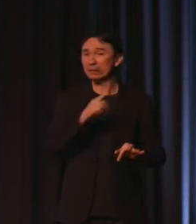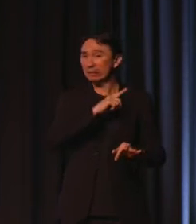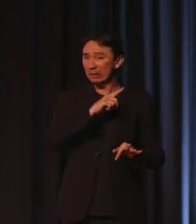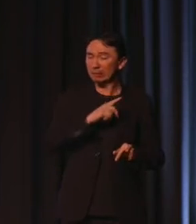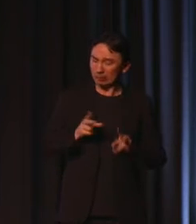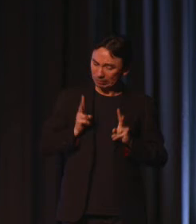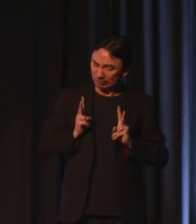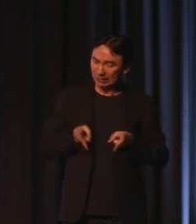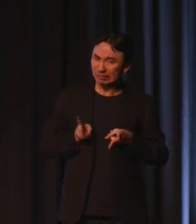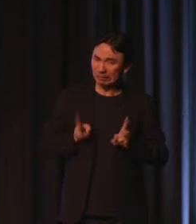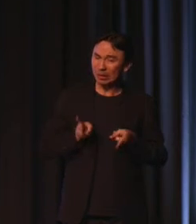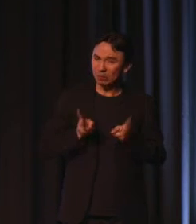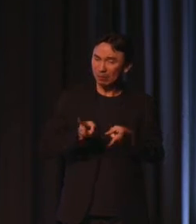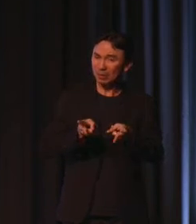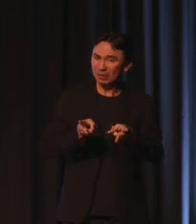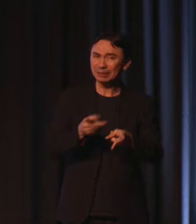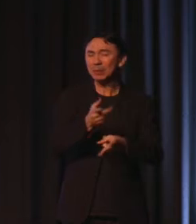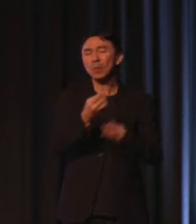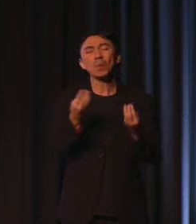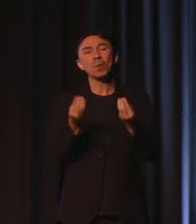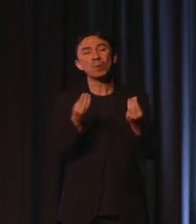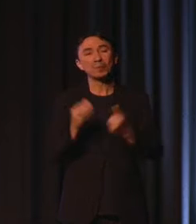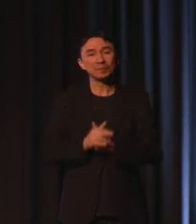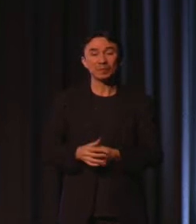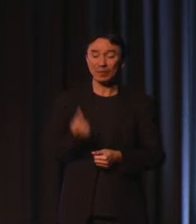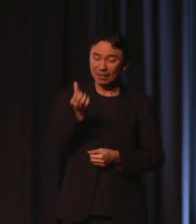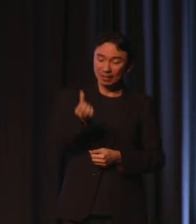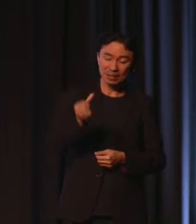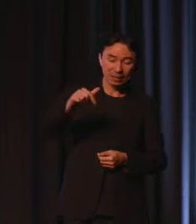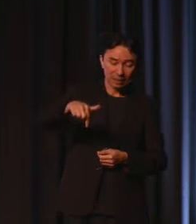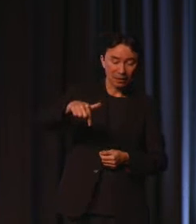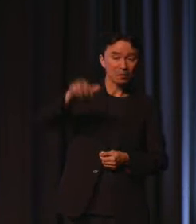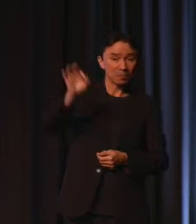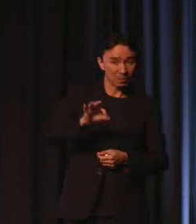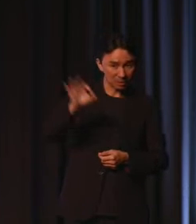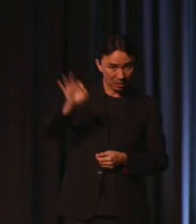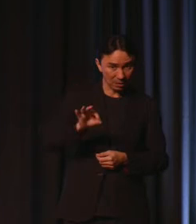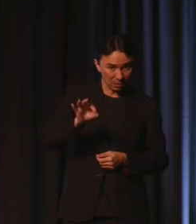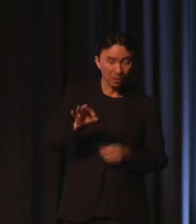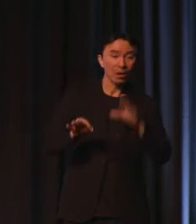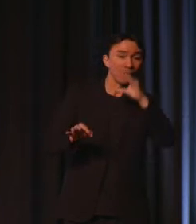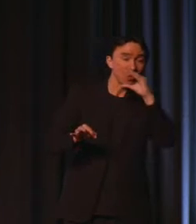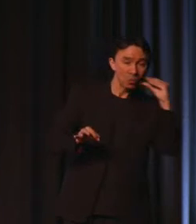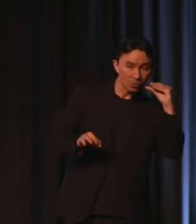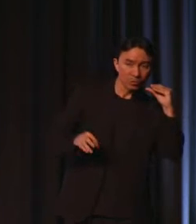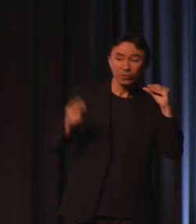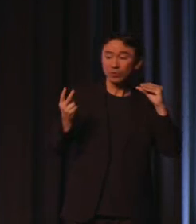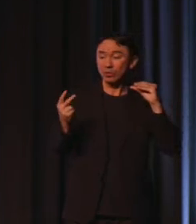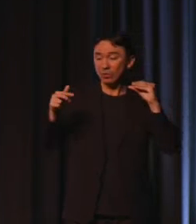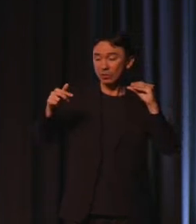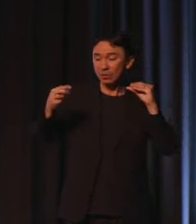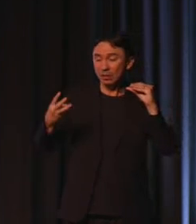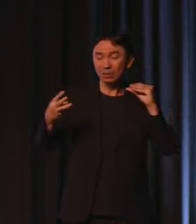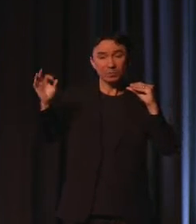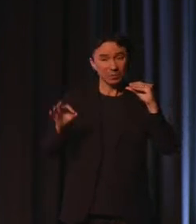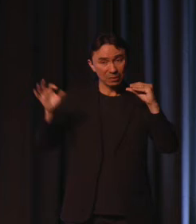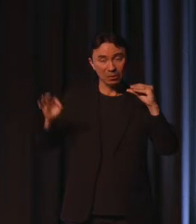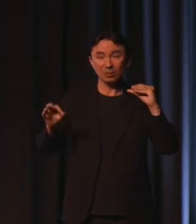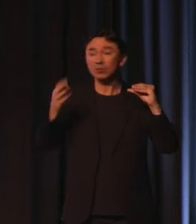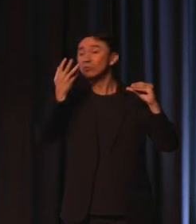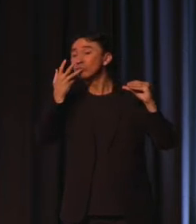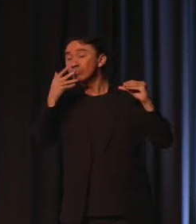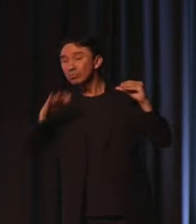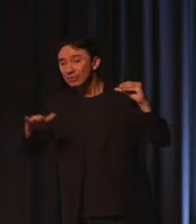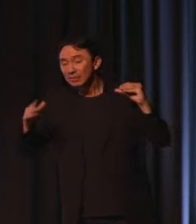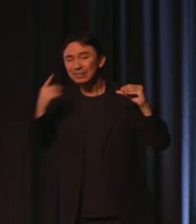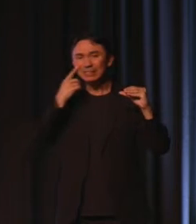dia a dia ali, quando a gente pensa em dores? Então, 67% do adulto versus 23% do infantil, e como ele enquadra essa escala